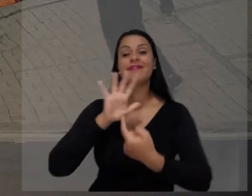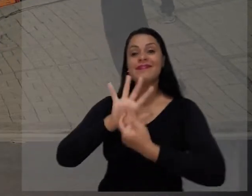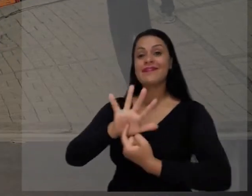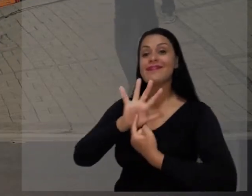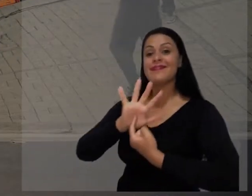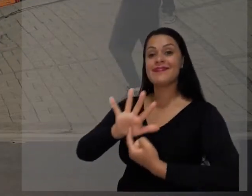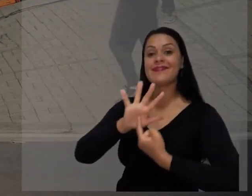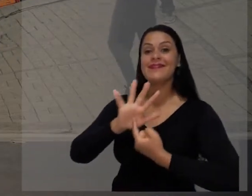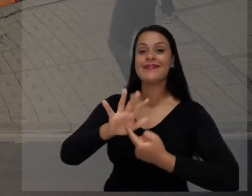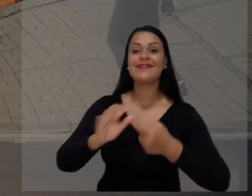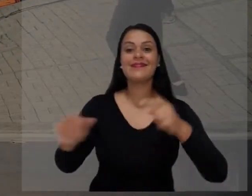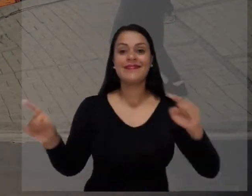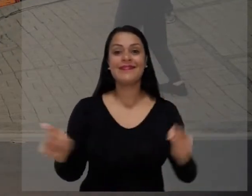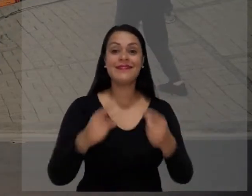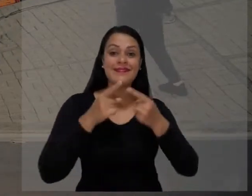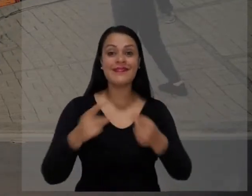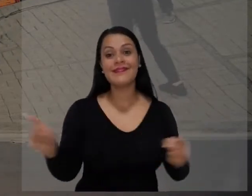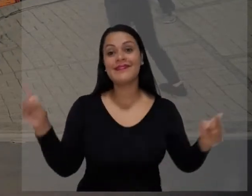poder